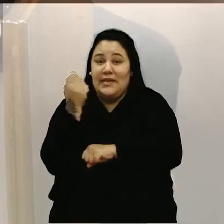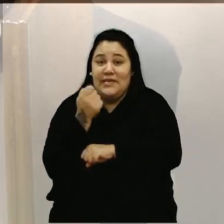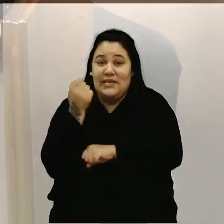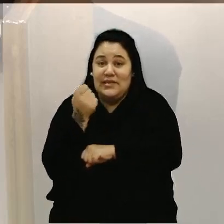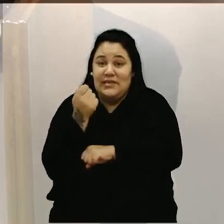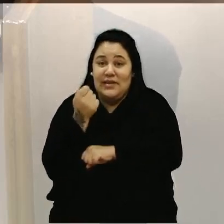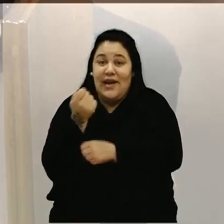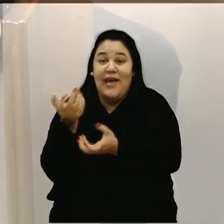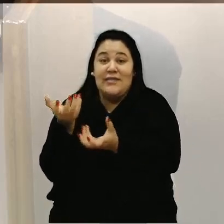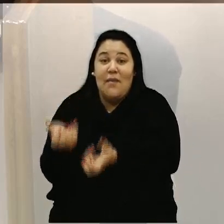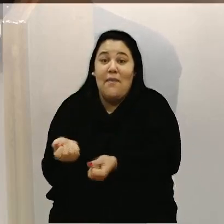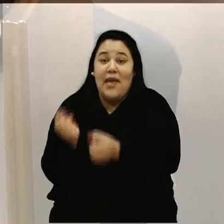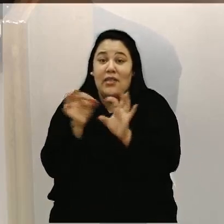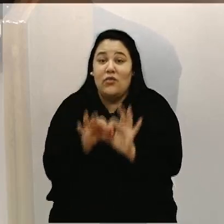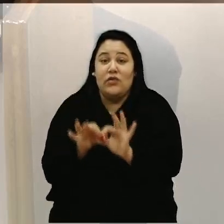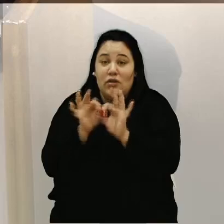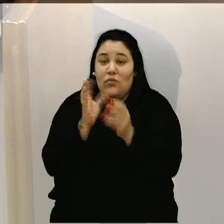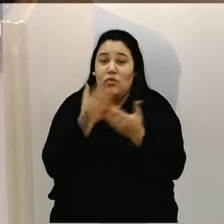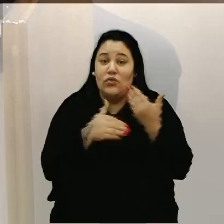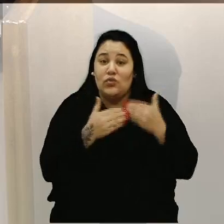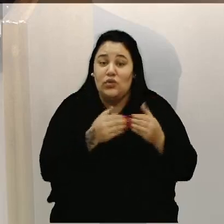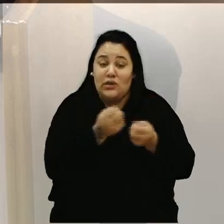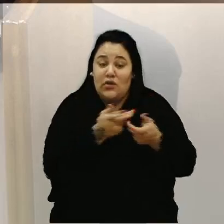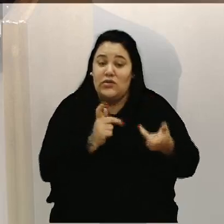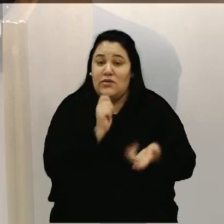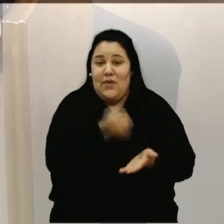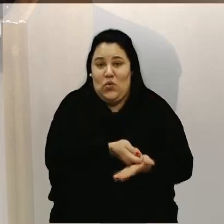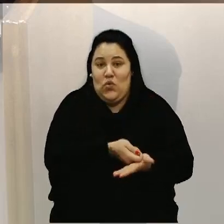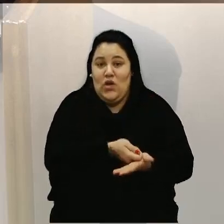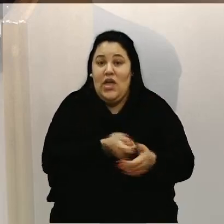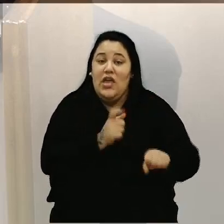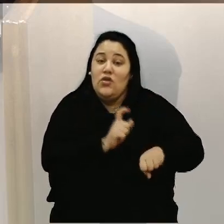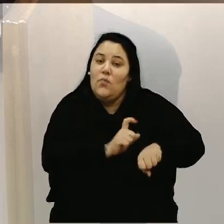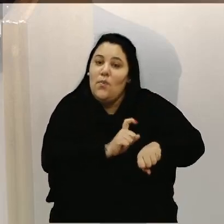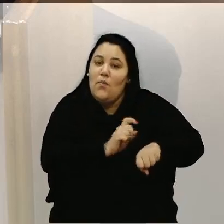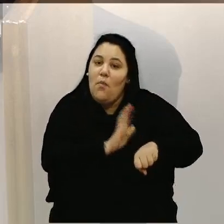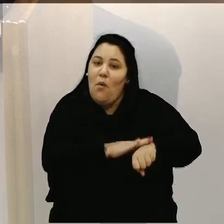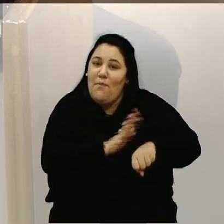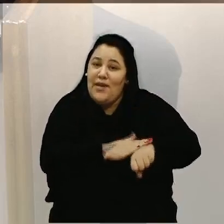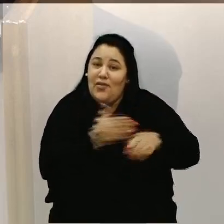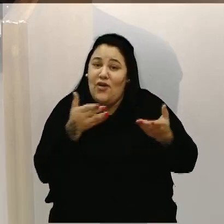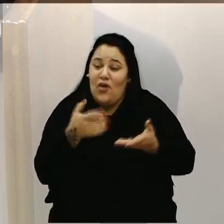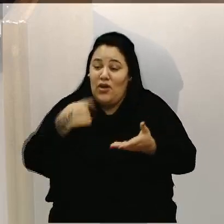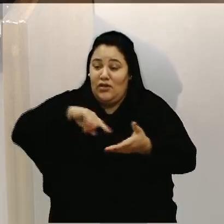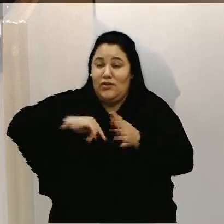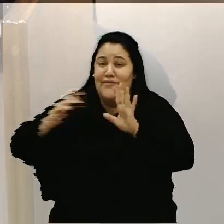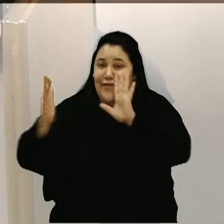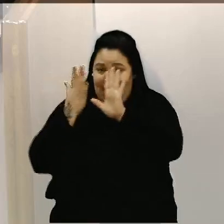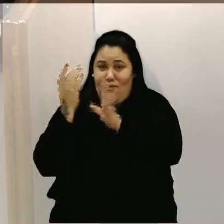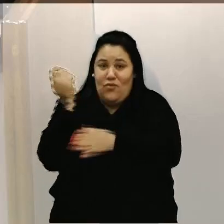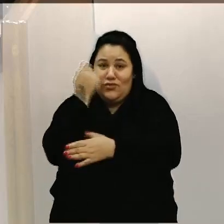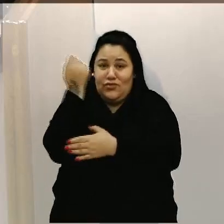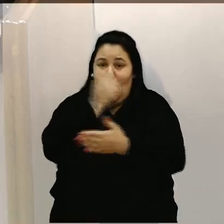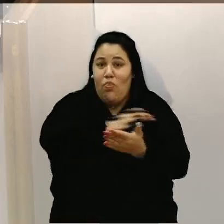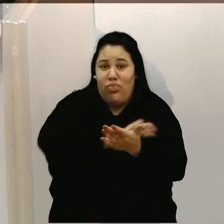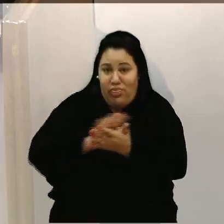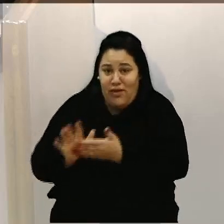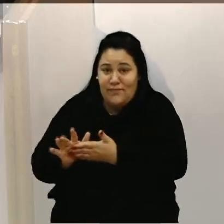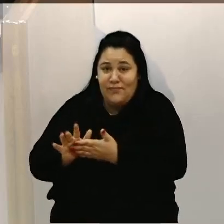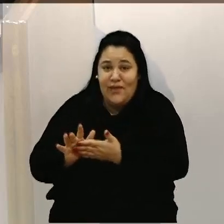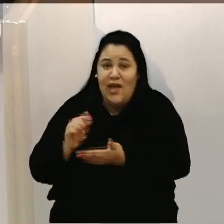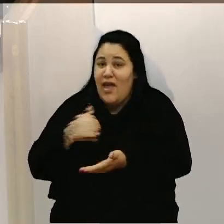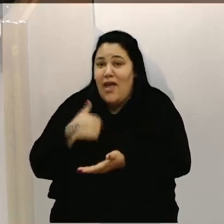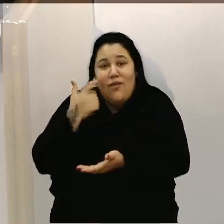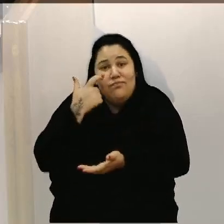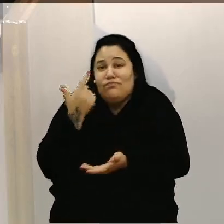por tudo aquilo que encaminhou. E no momento que nós passamos, eu não vejo outra saída para o